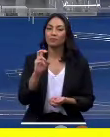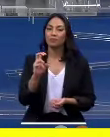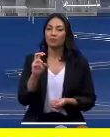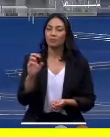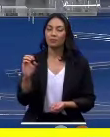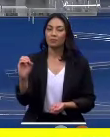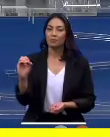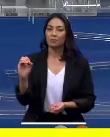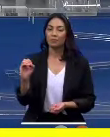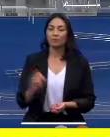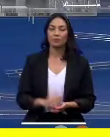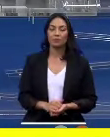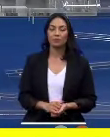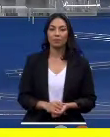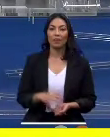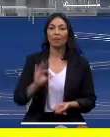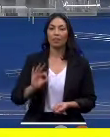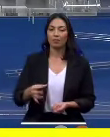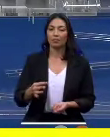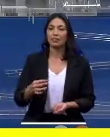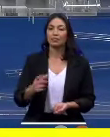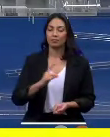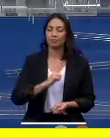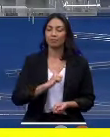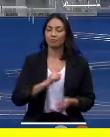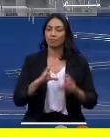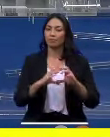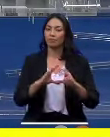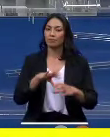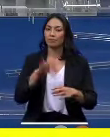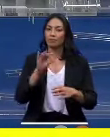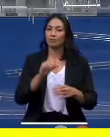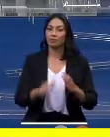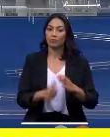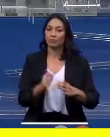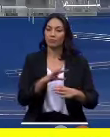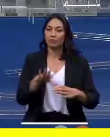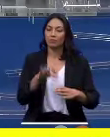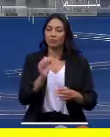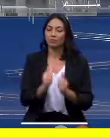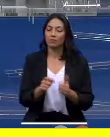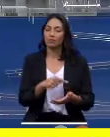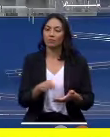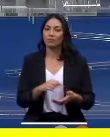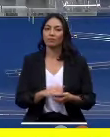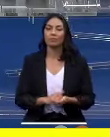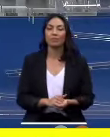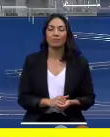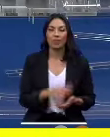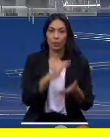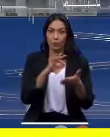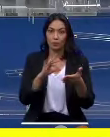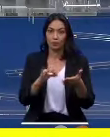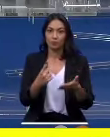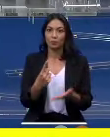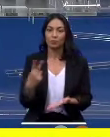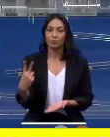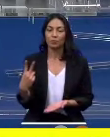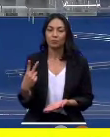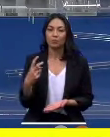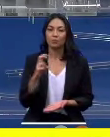50. Número 50. Temos aqui as 7 dezenas da primeira etapa do sorteio da Time Mania. Vamos conferir.